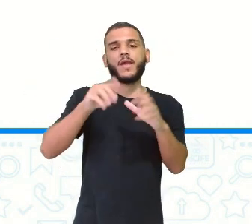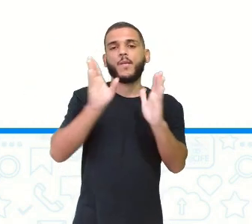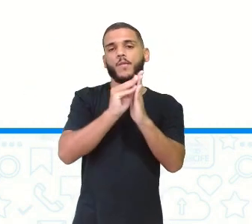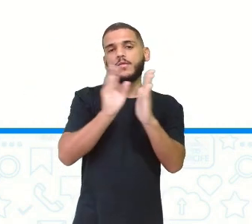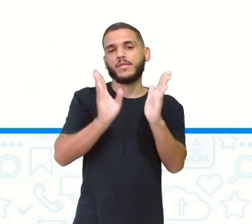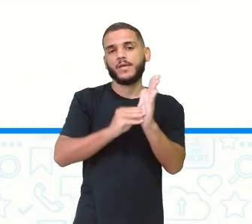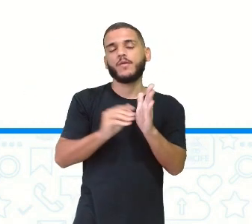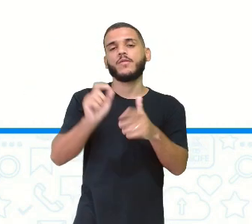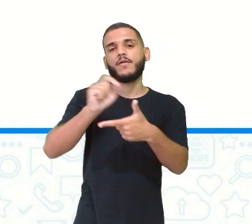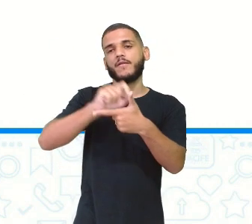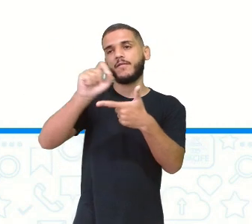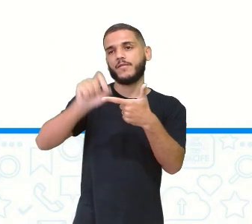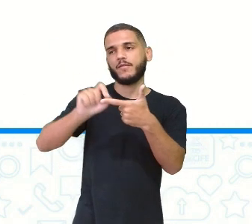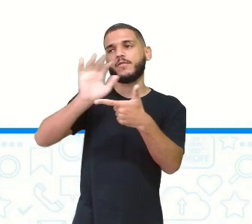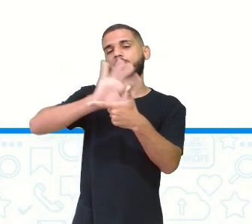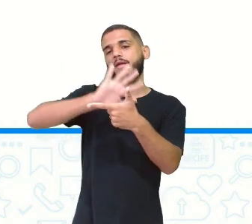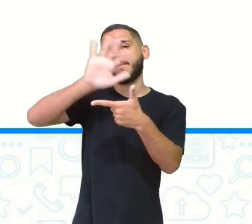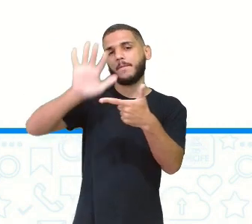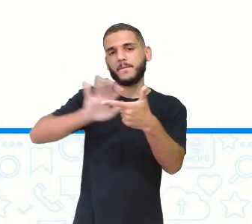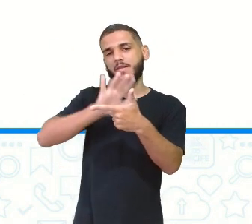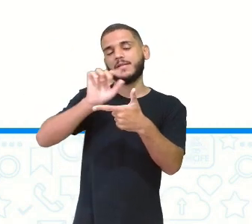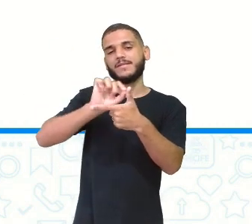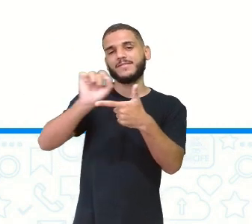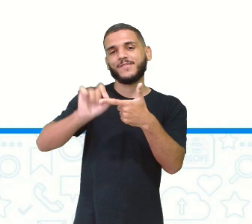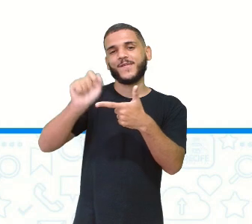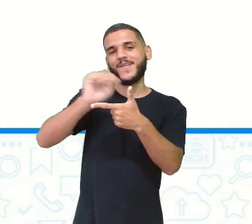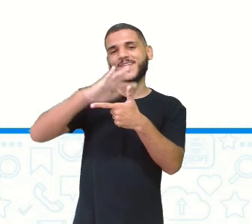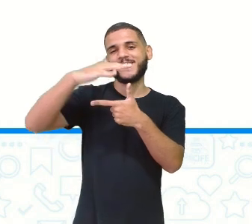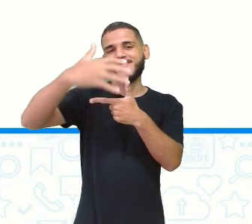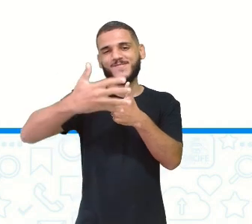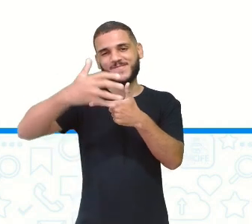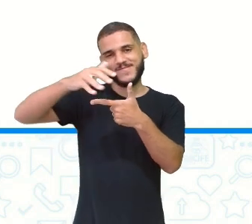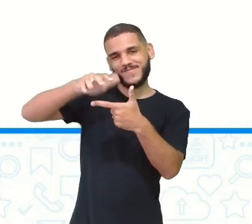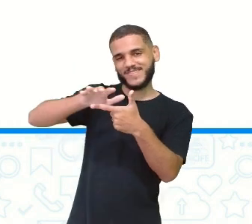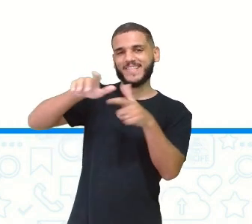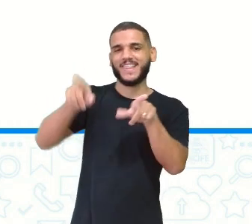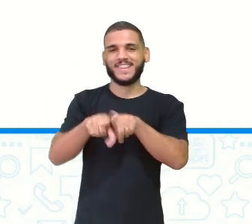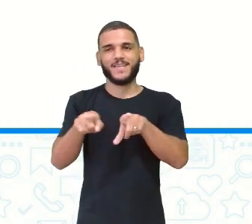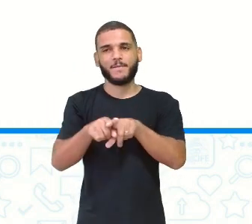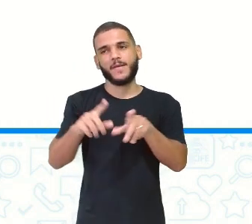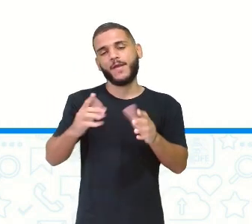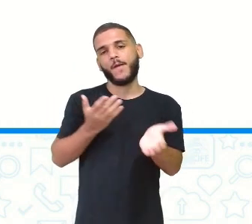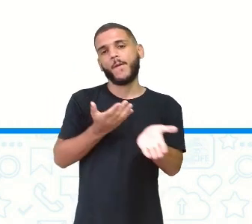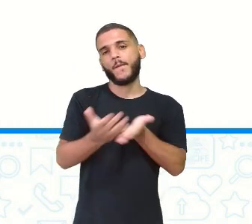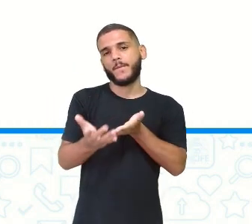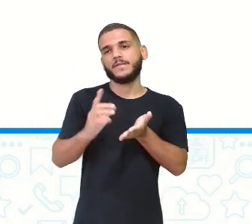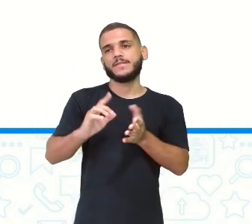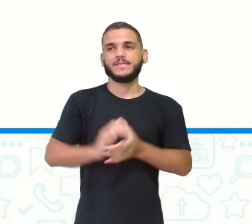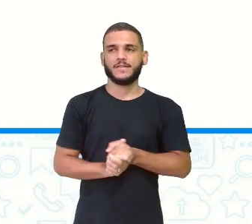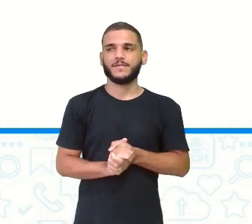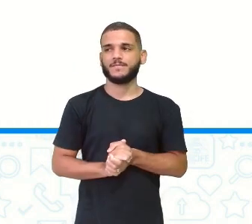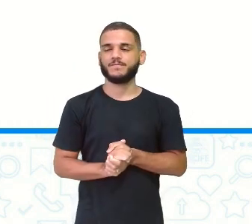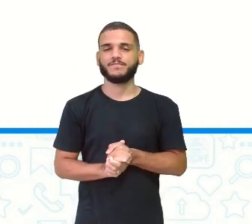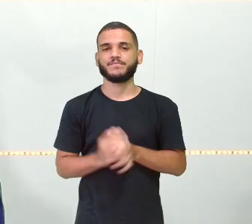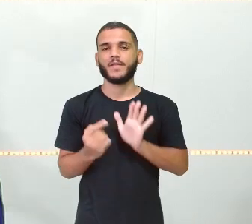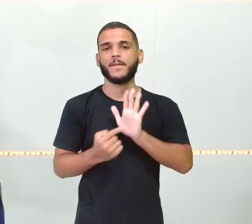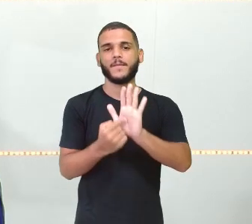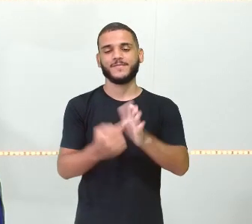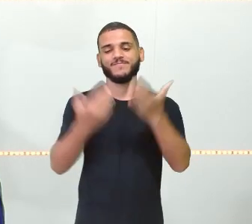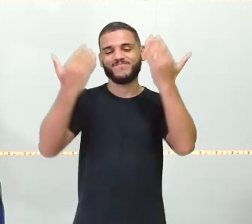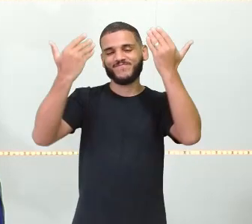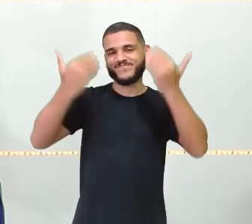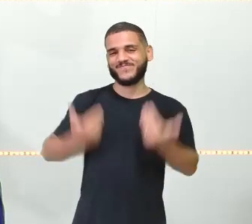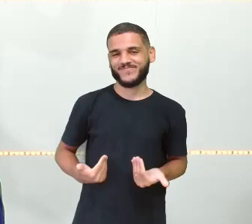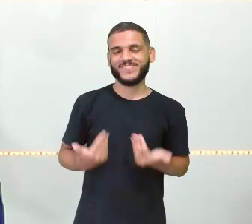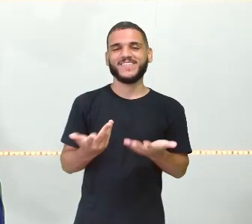e espaciais. O que é que a gente vai fazer? Para começar, né, eu quero apresentar logo quem está aqui ó, no cantinho